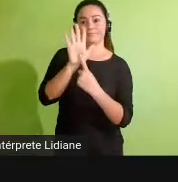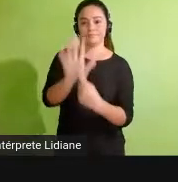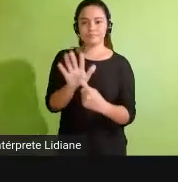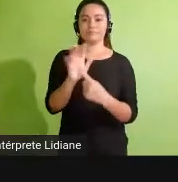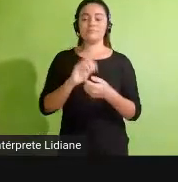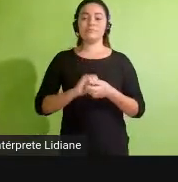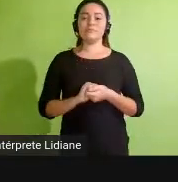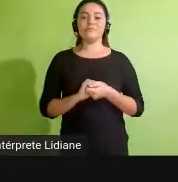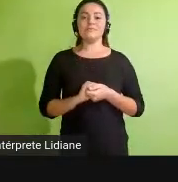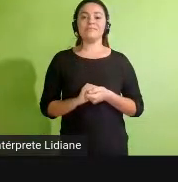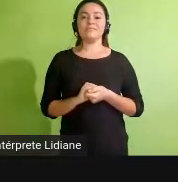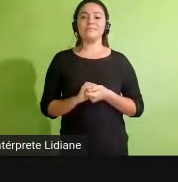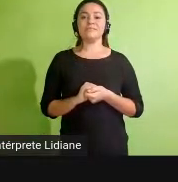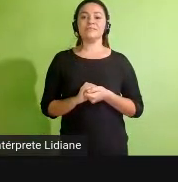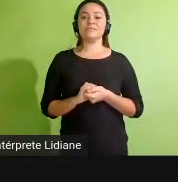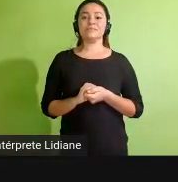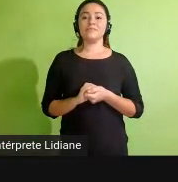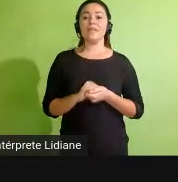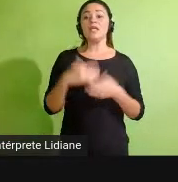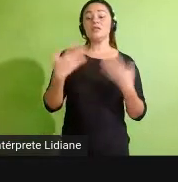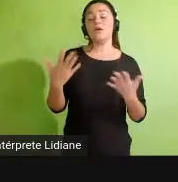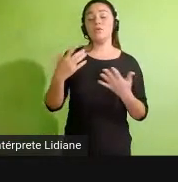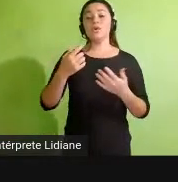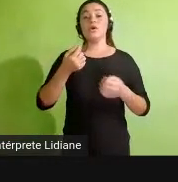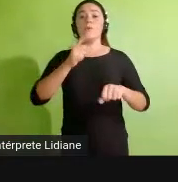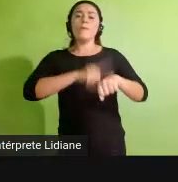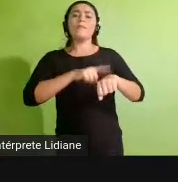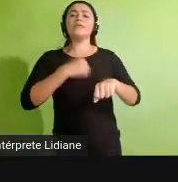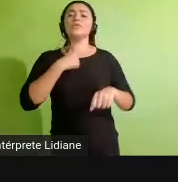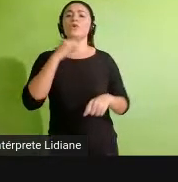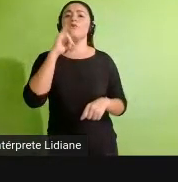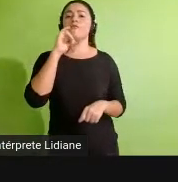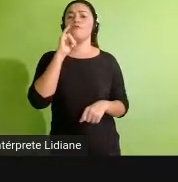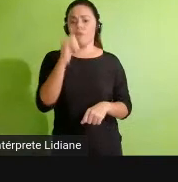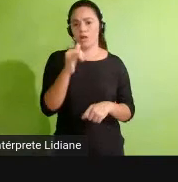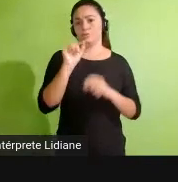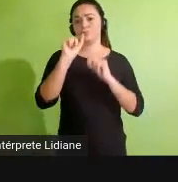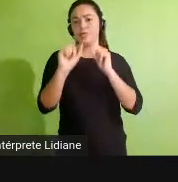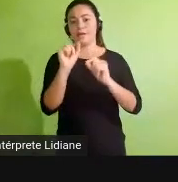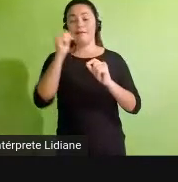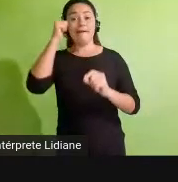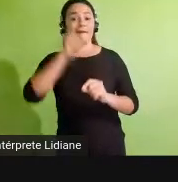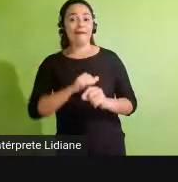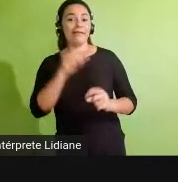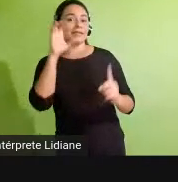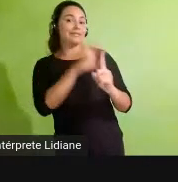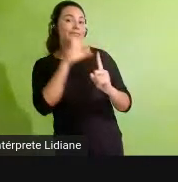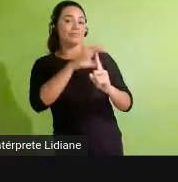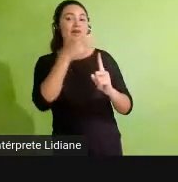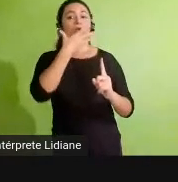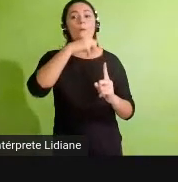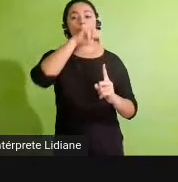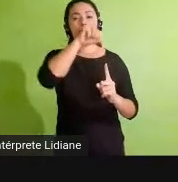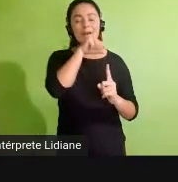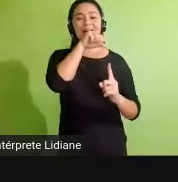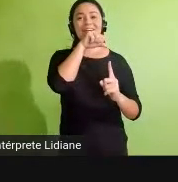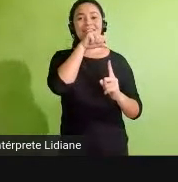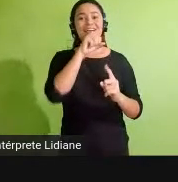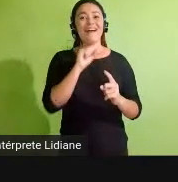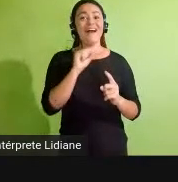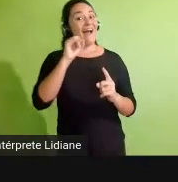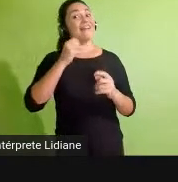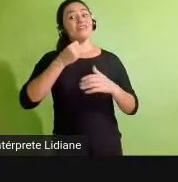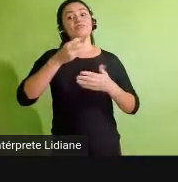se inspirar no pai e tornar-se matemática, eu tenho mais opções. Aí segue o jogo. Hipátia cresceu e tomou